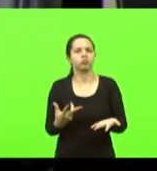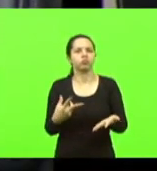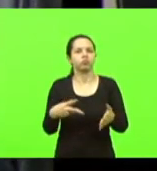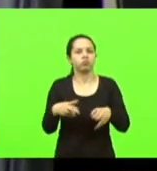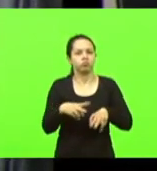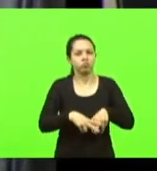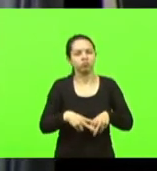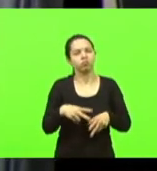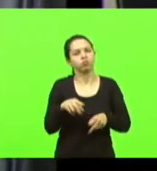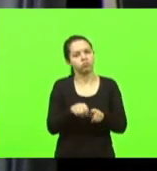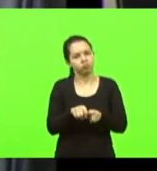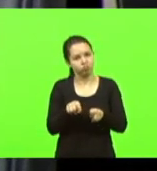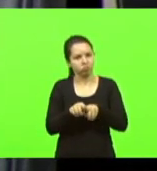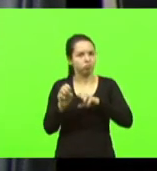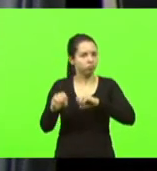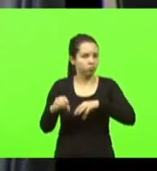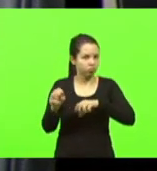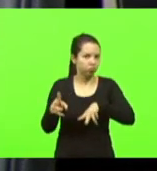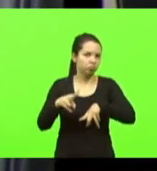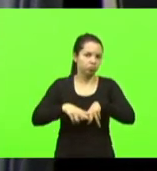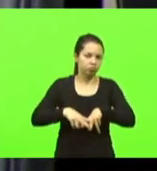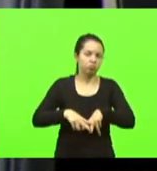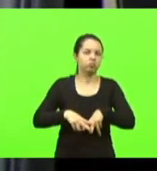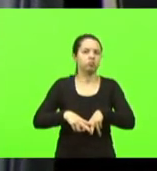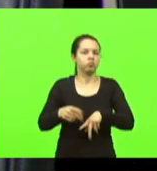onde nós conseguimos